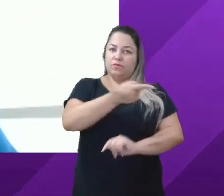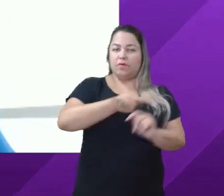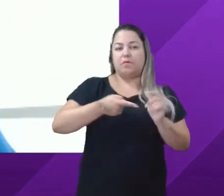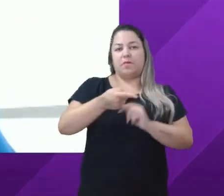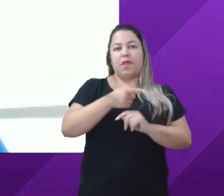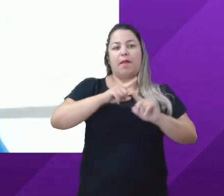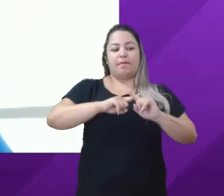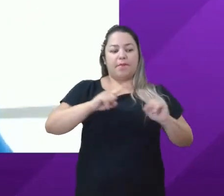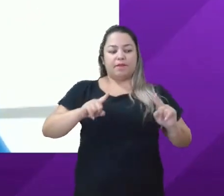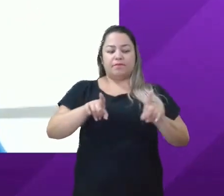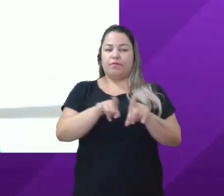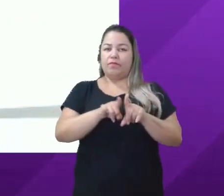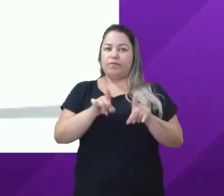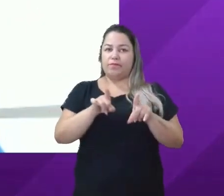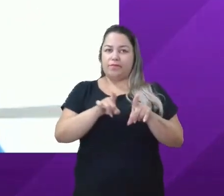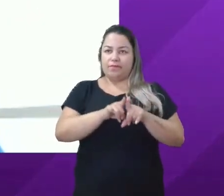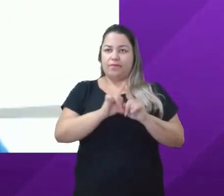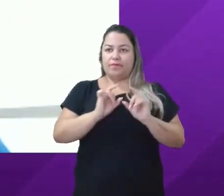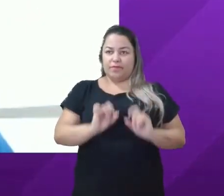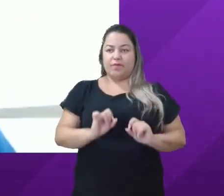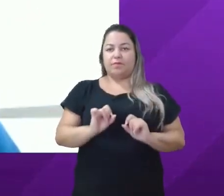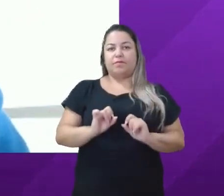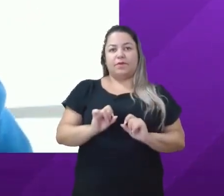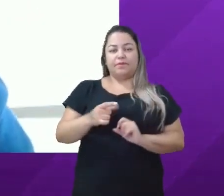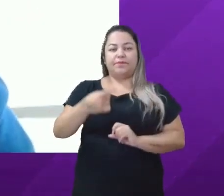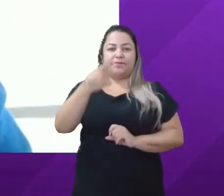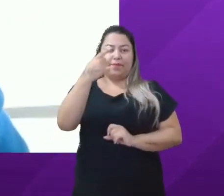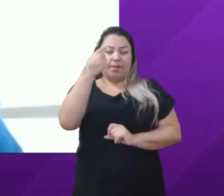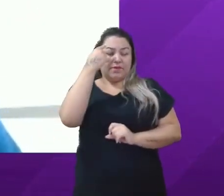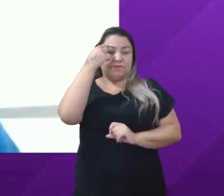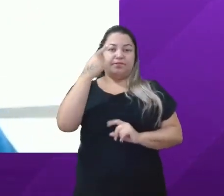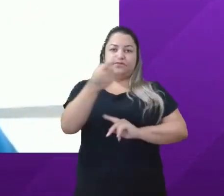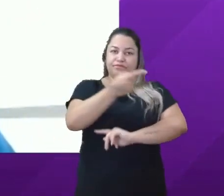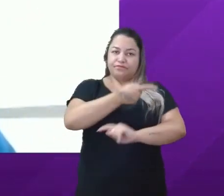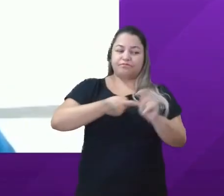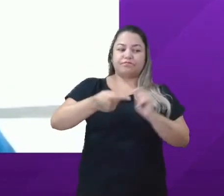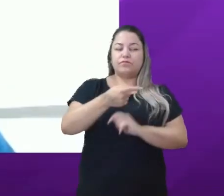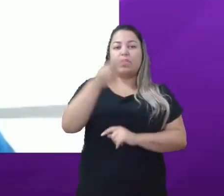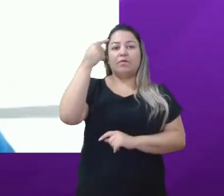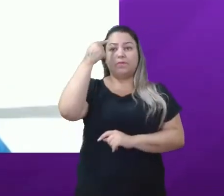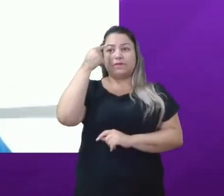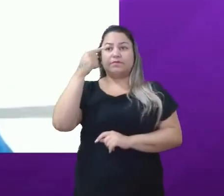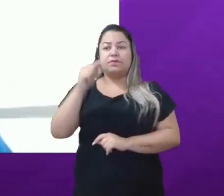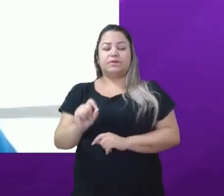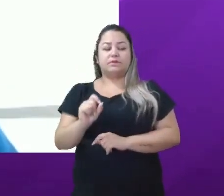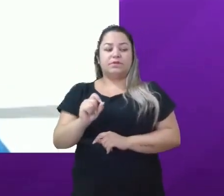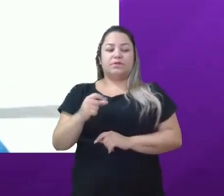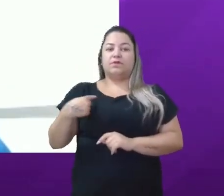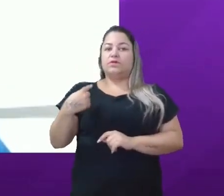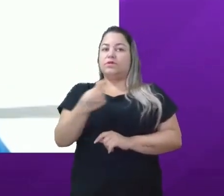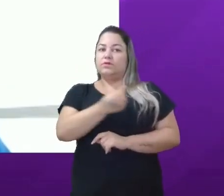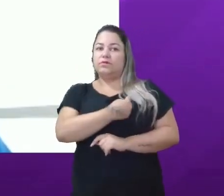mas também do ponto de vista da hegemonia de um pensamento econômico, que é um pensamento que a gente chama